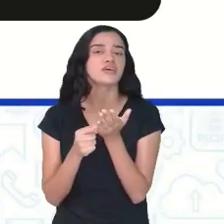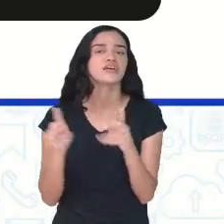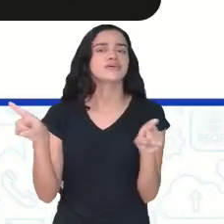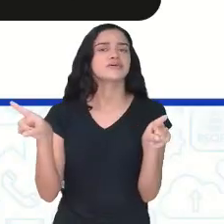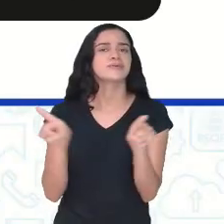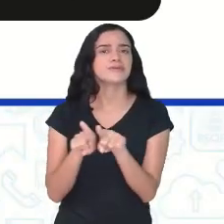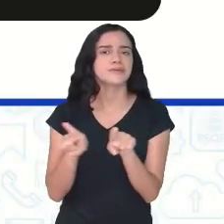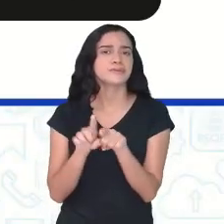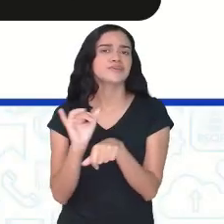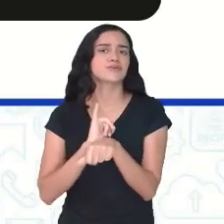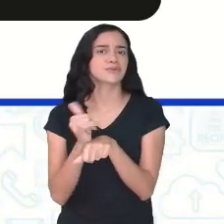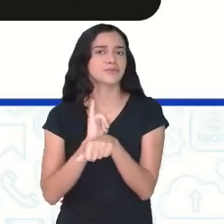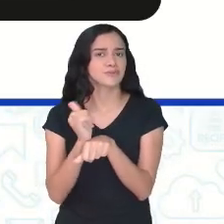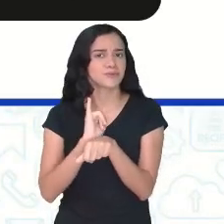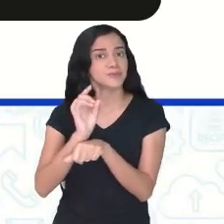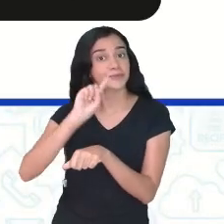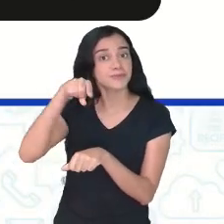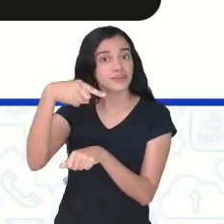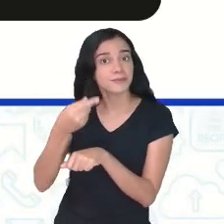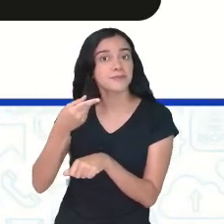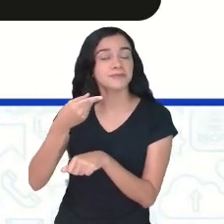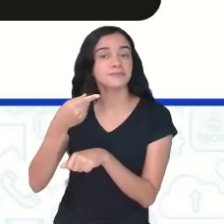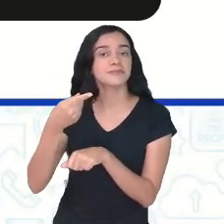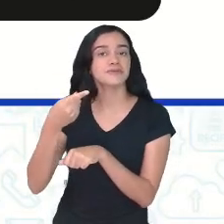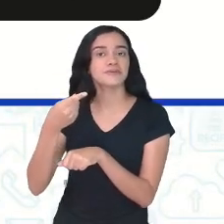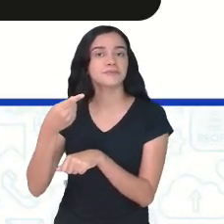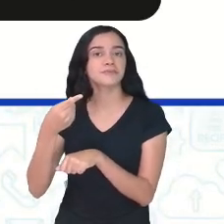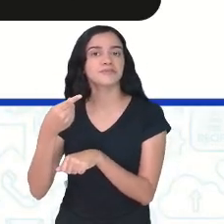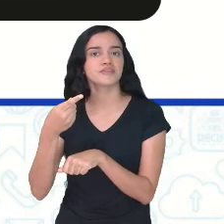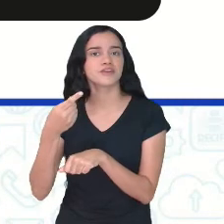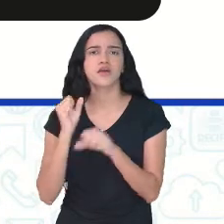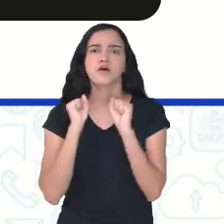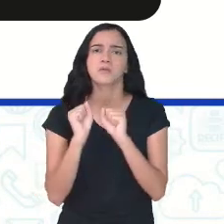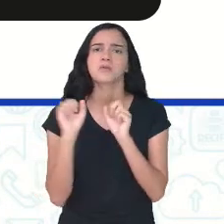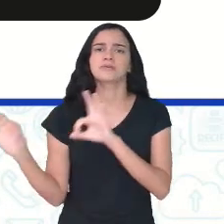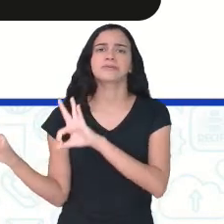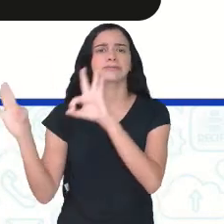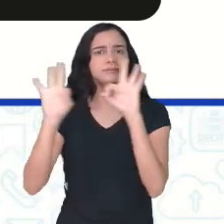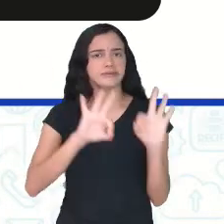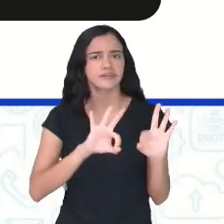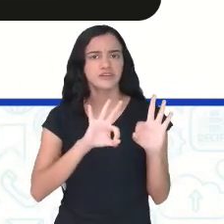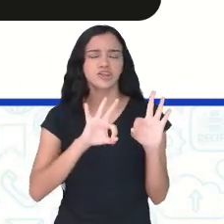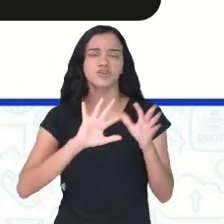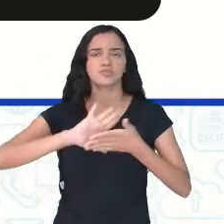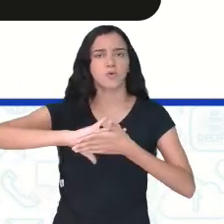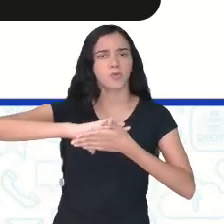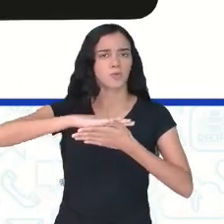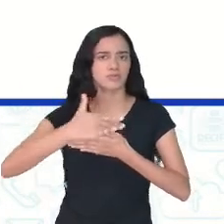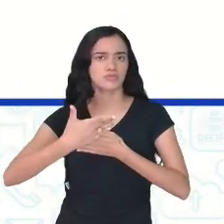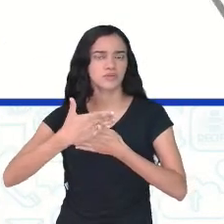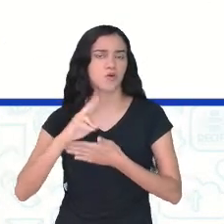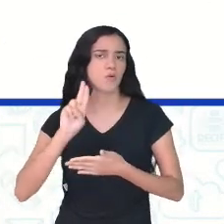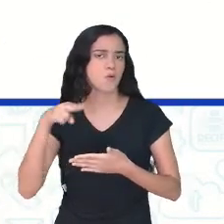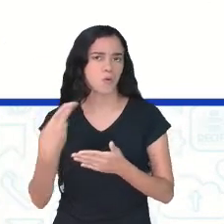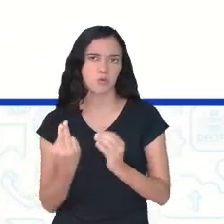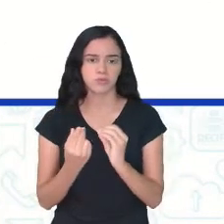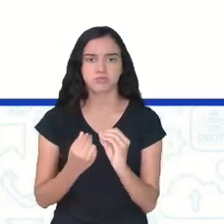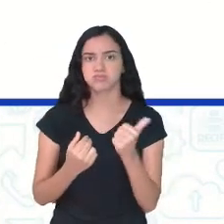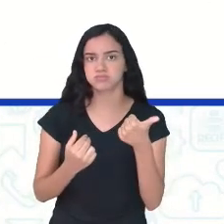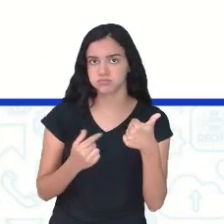quanto no YouTube depois. Então, aí você pode assistir através do computador ou do seu